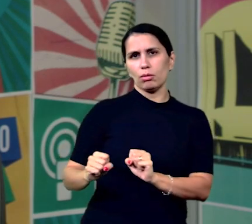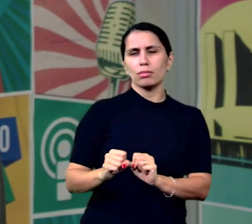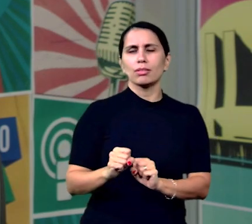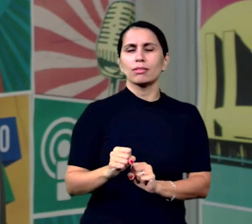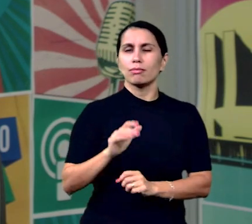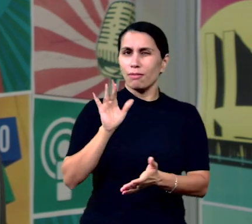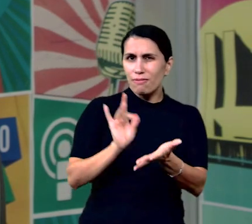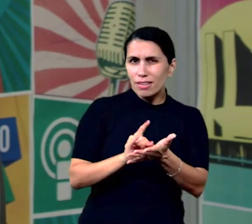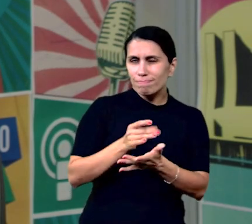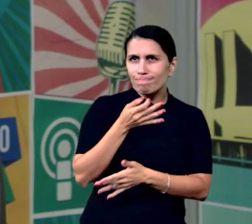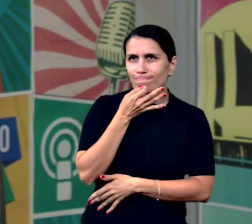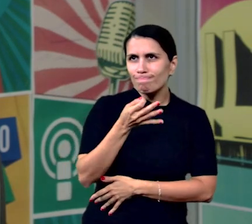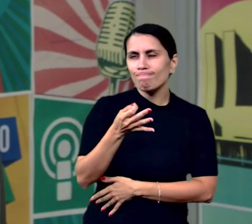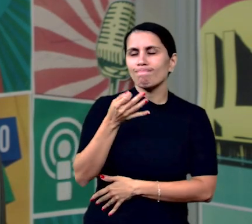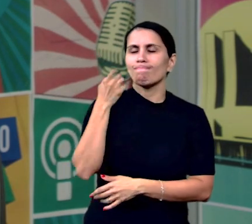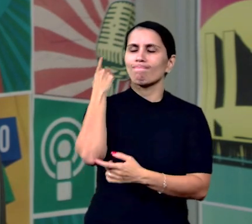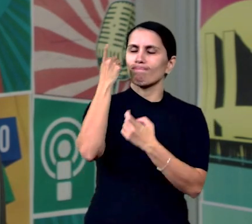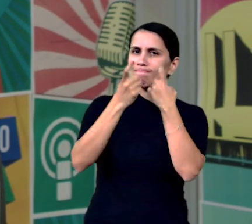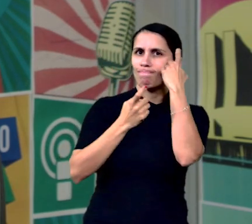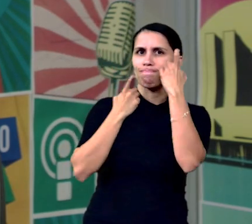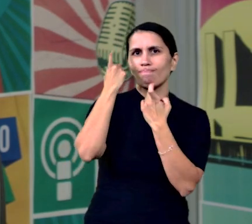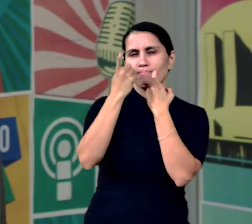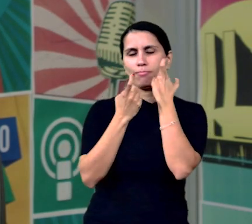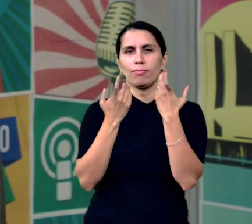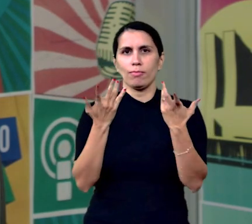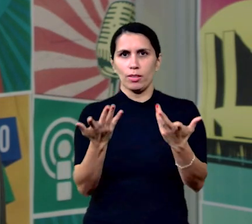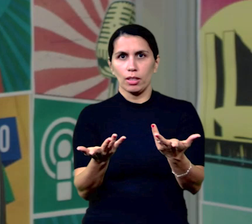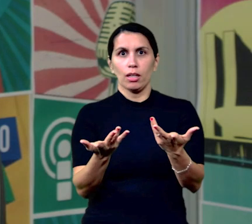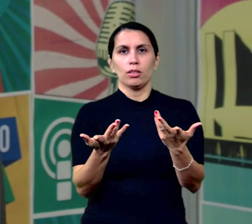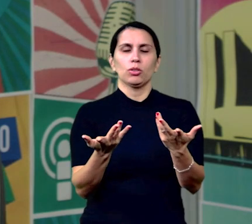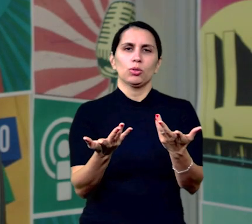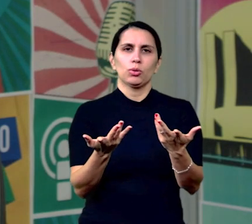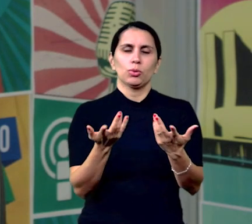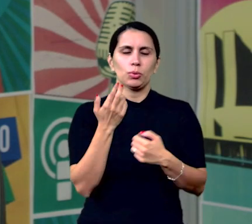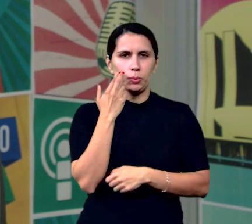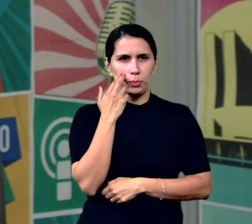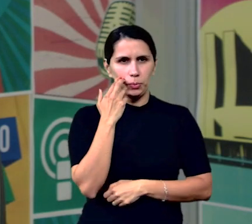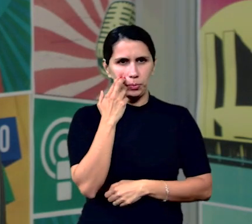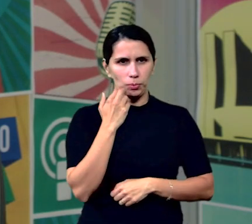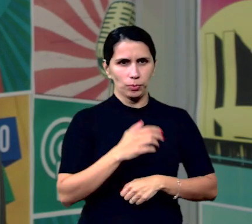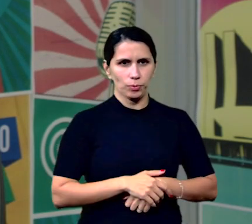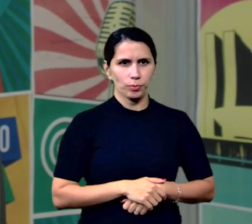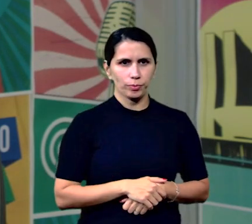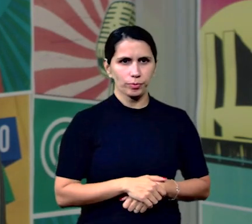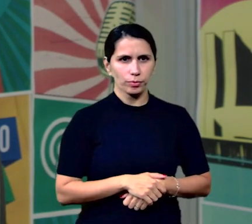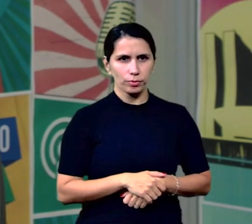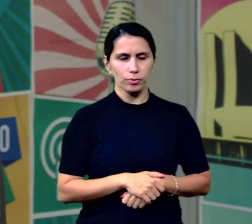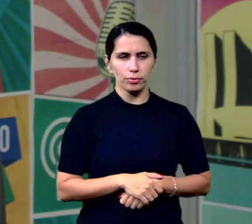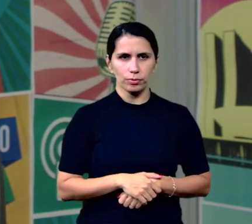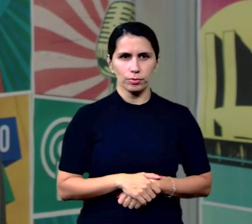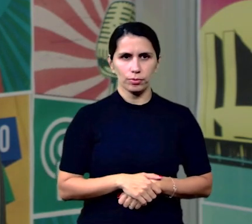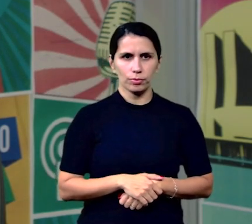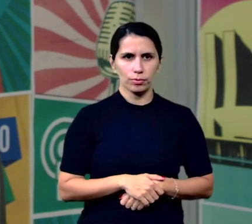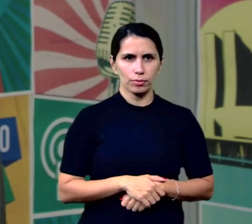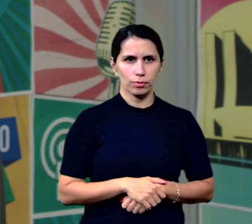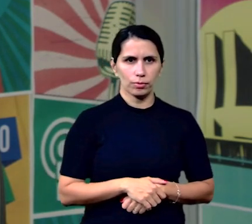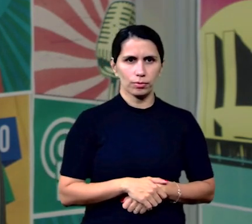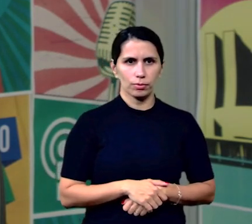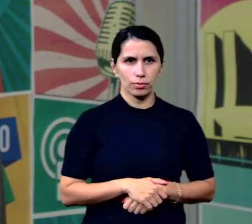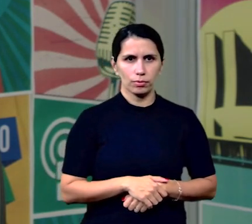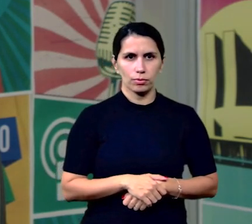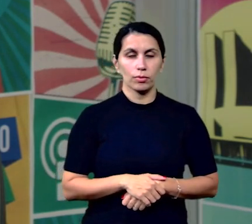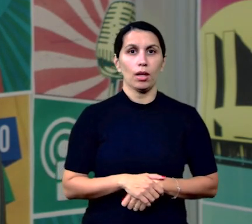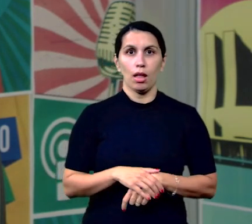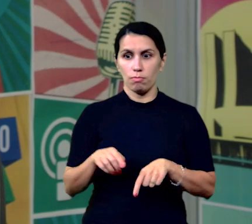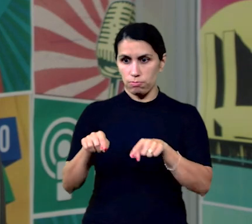né, essa sistemática, não só de entrar em ações entrar em